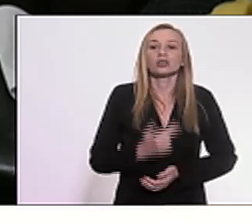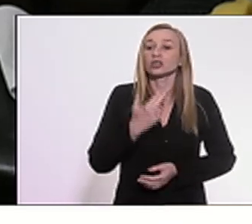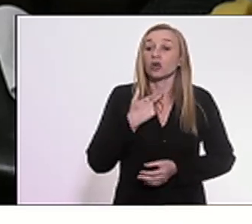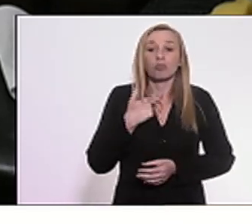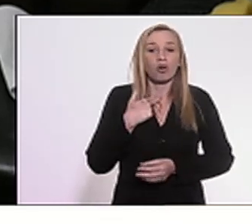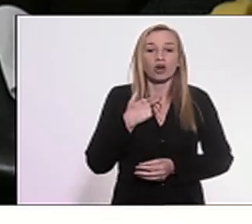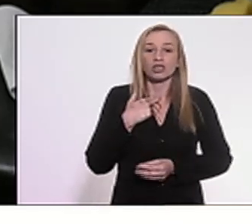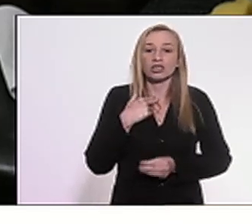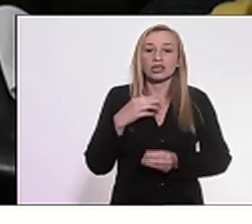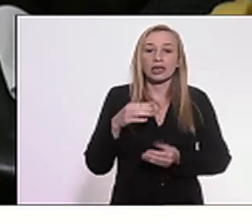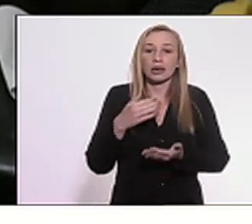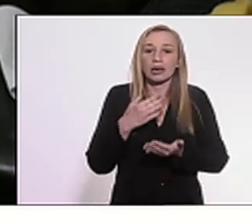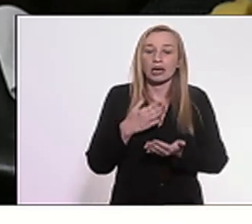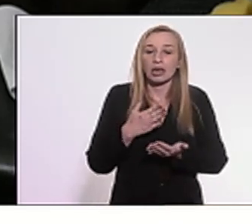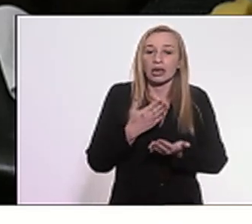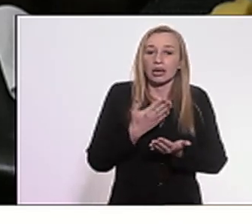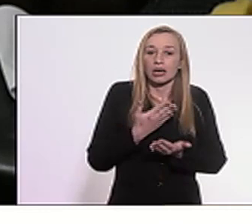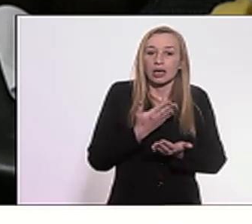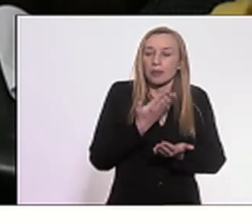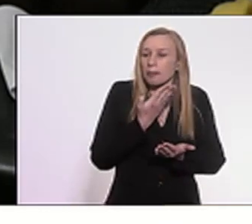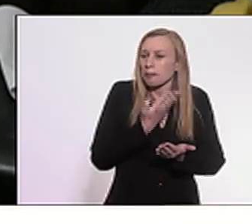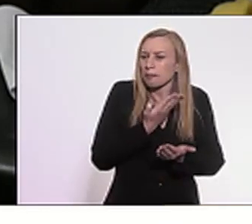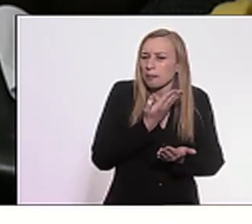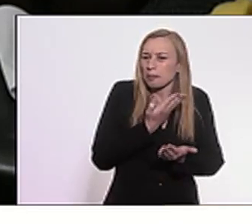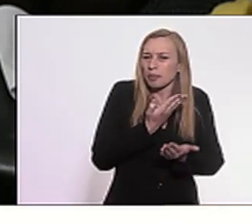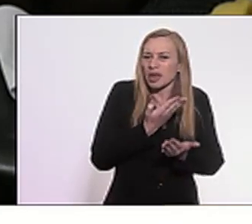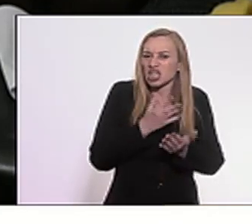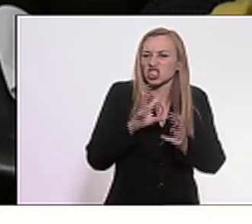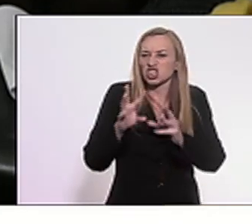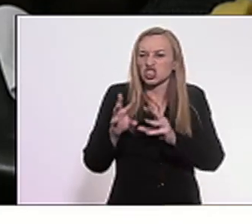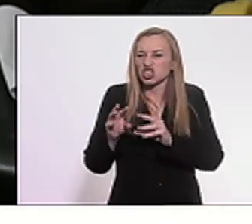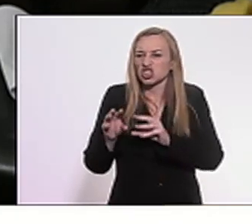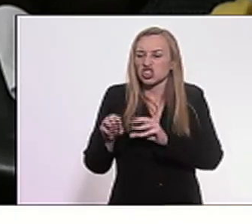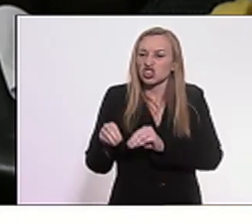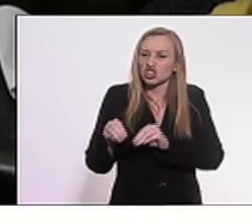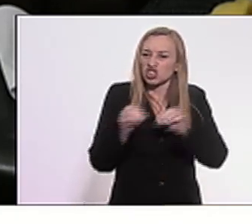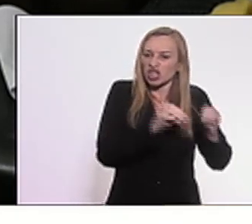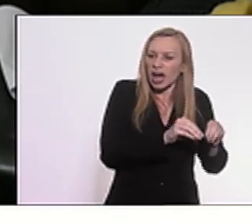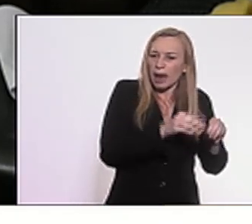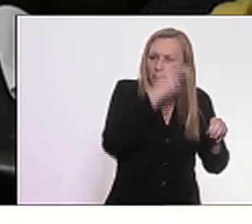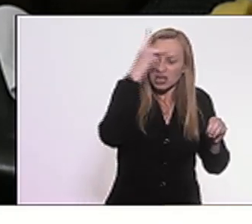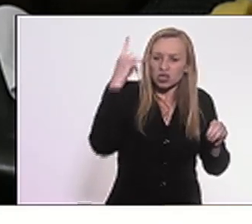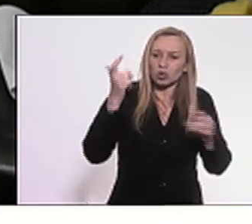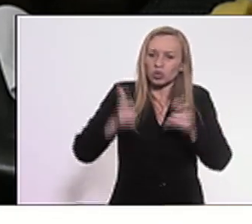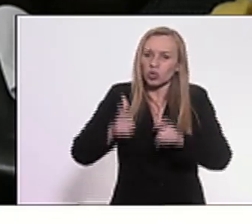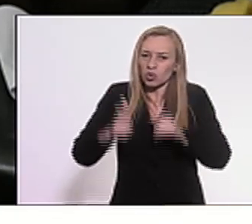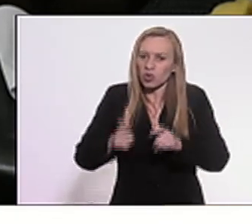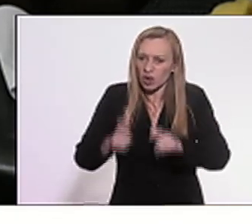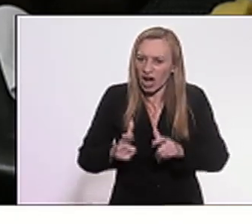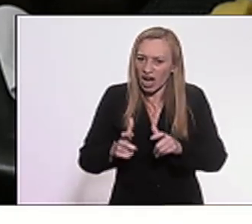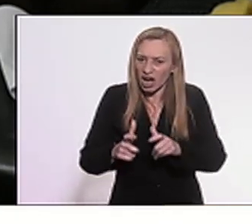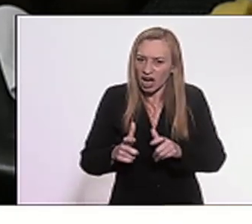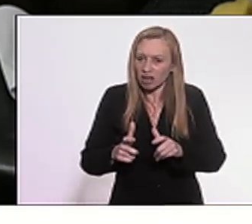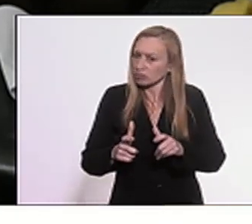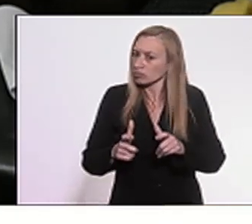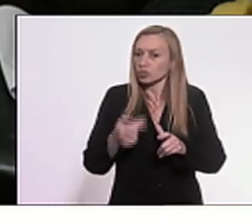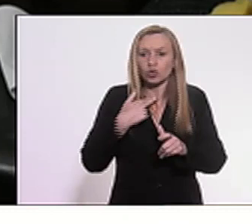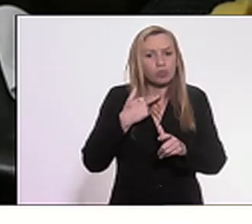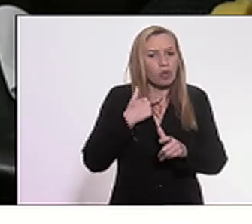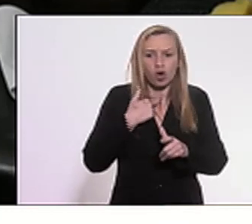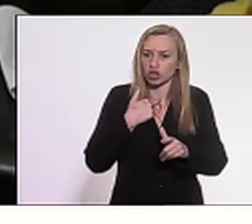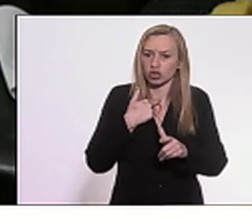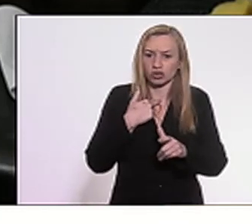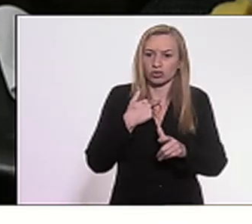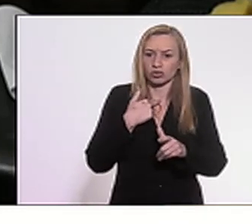removido assim, com qualquer pretexto. Para remover um promotor de justiça hoje, precisa passar pelo órgão especial, e só o procurador de justiça pode propor